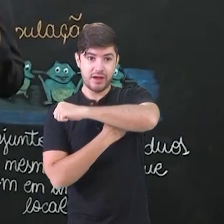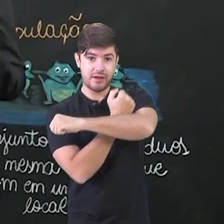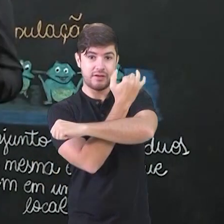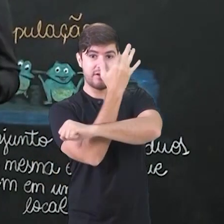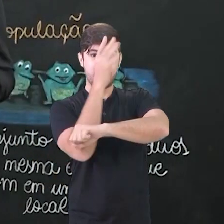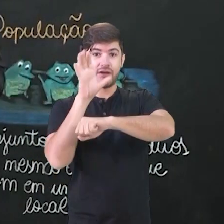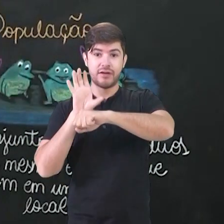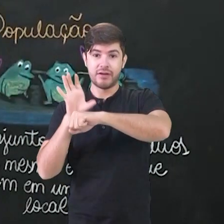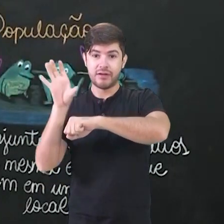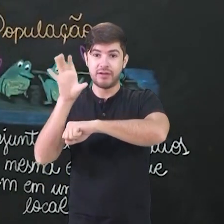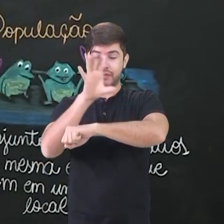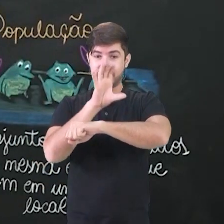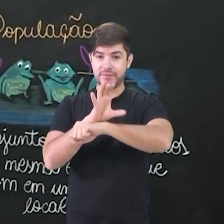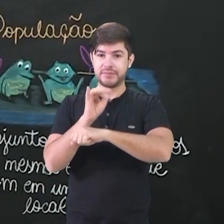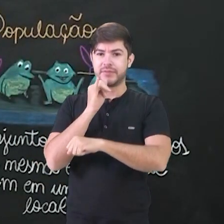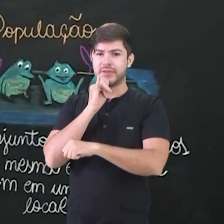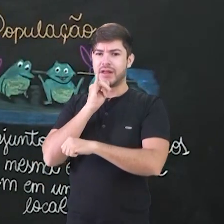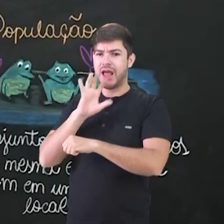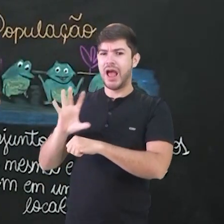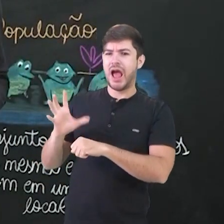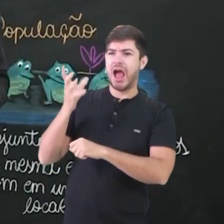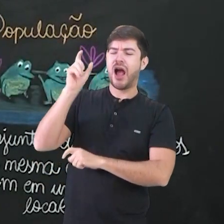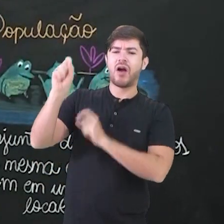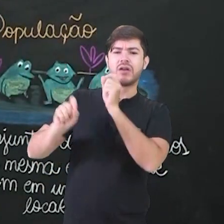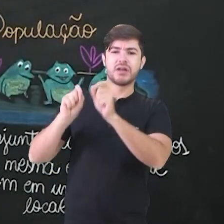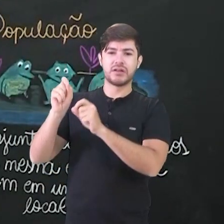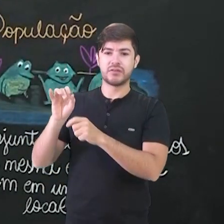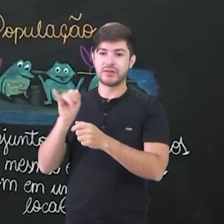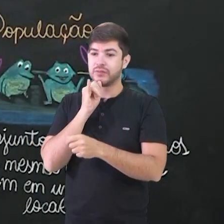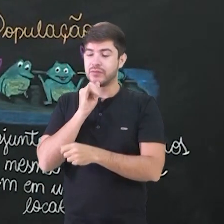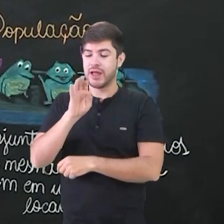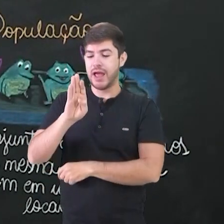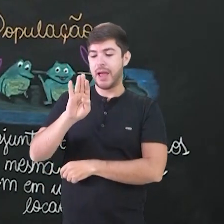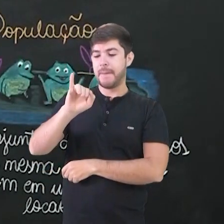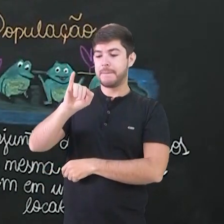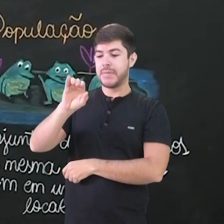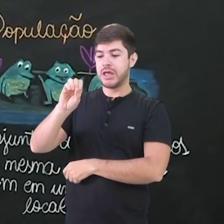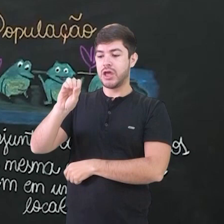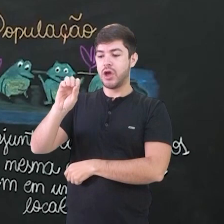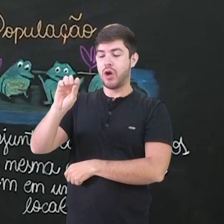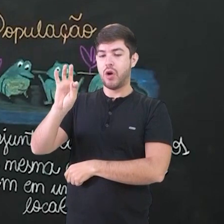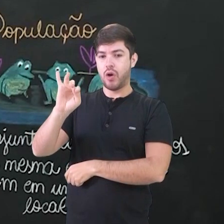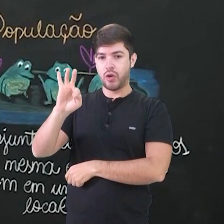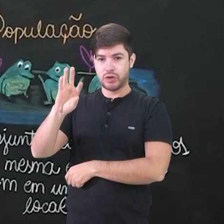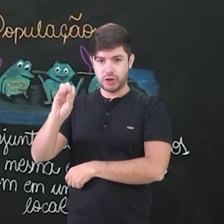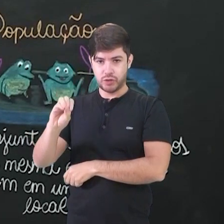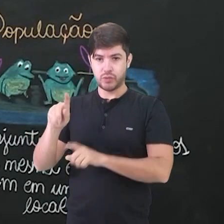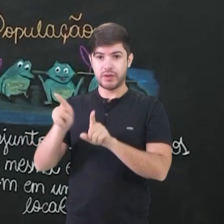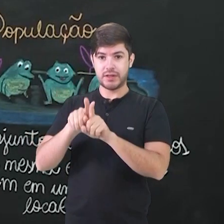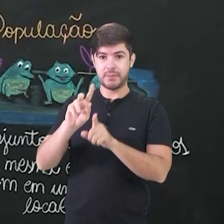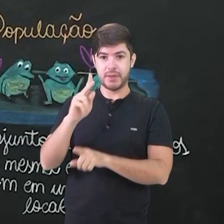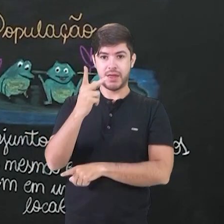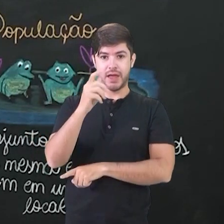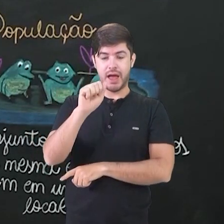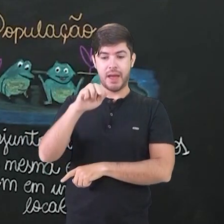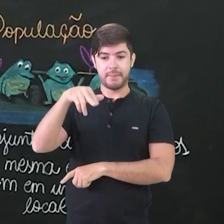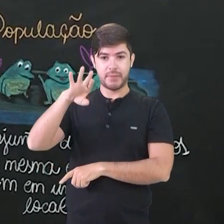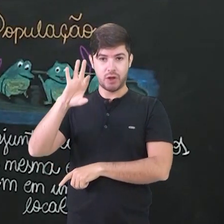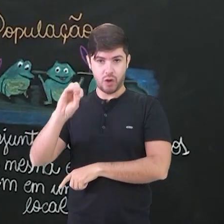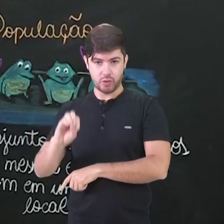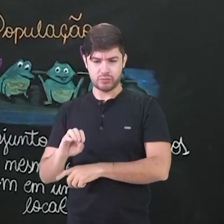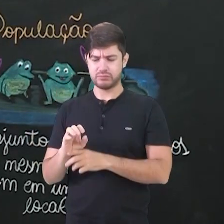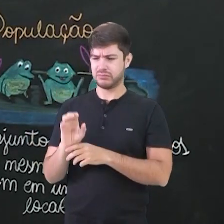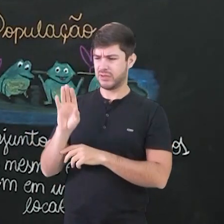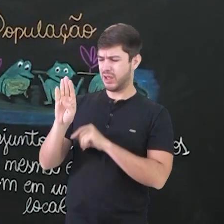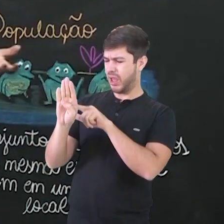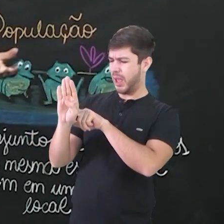comigo? Ecossistema é quando eu tenho fatores bióticos e fatores abióticos. Você fala assim, gente, que